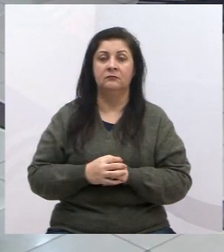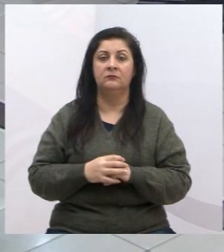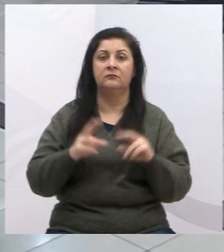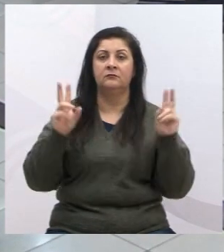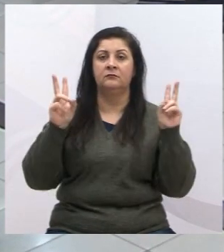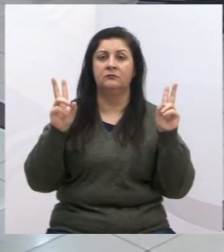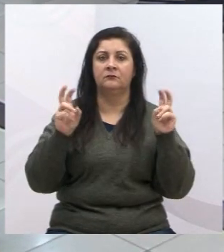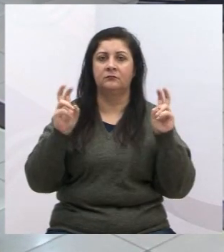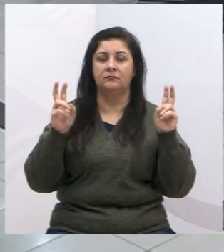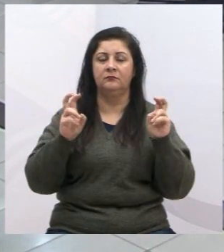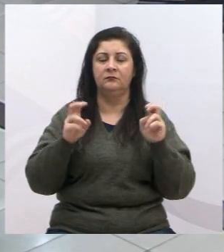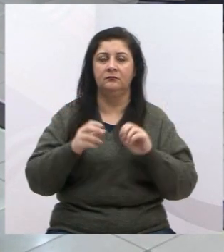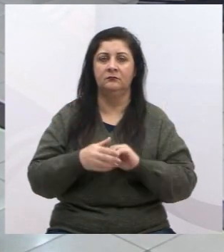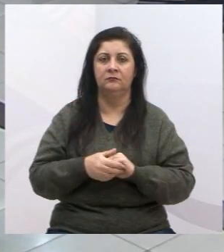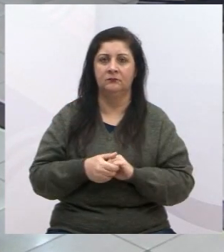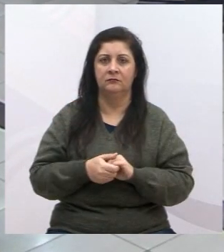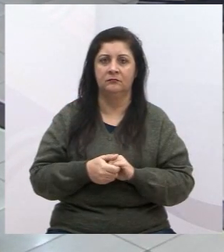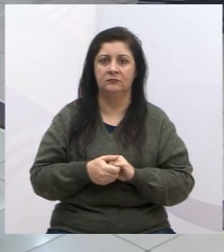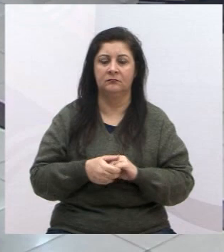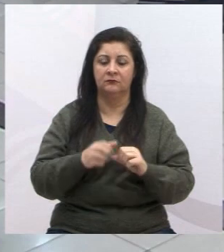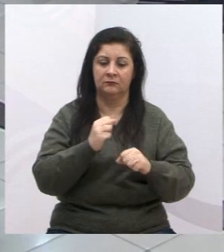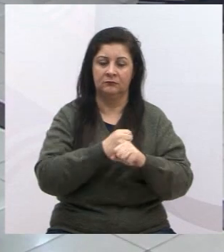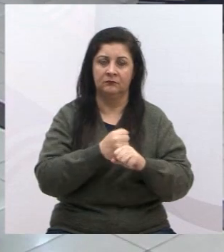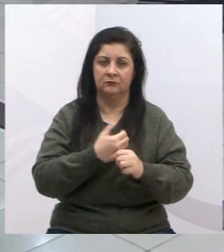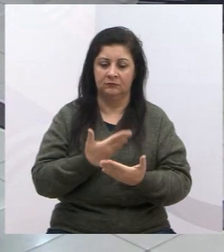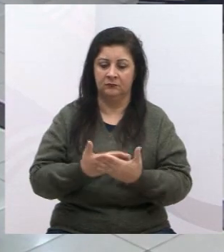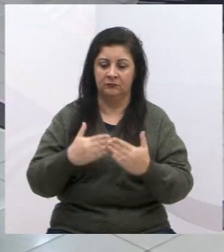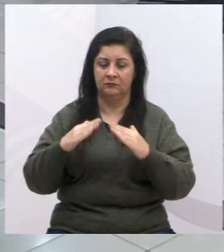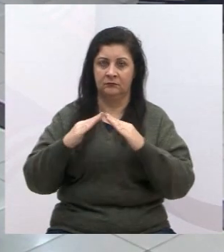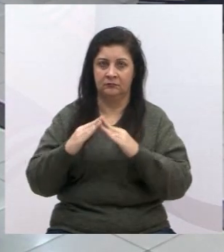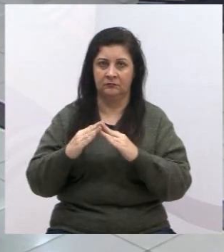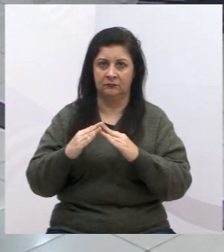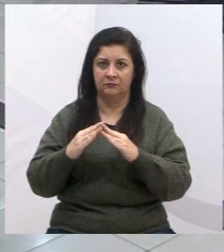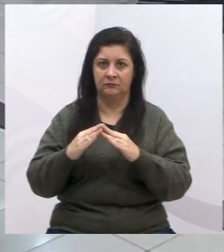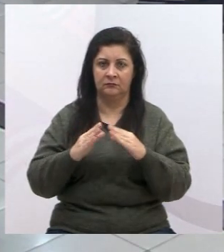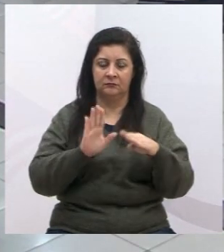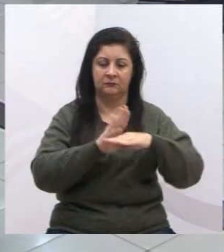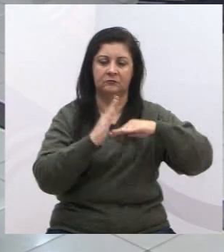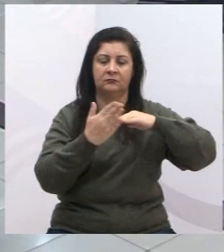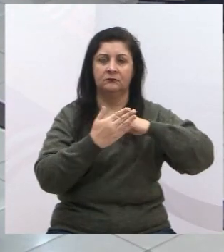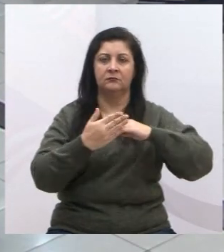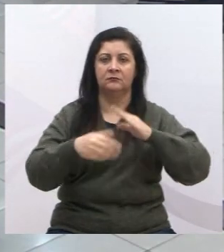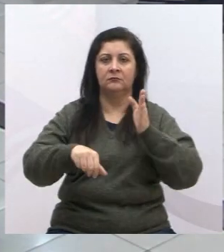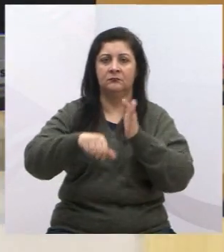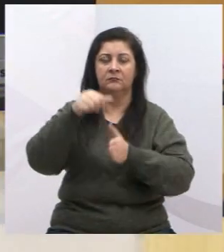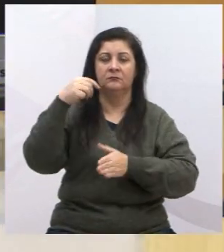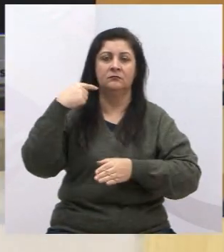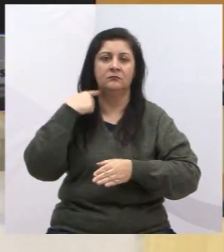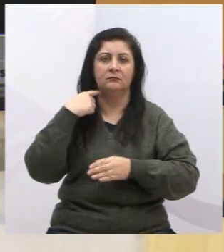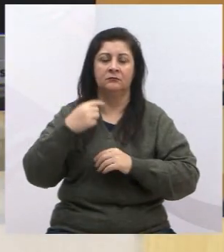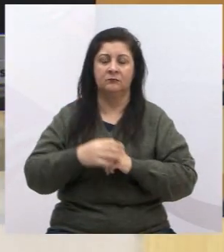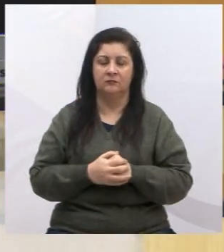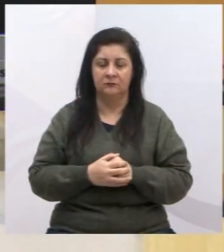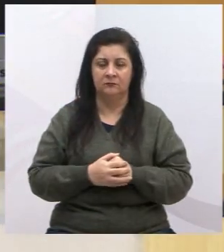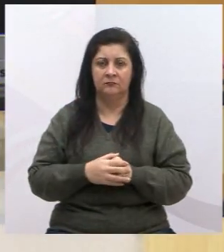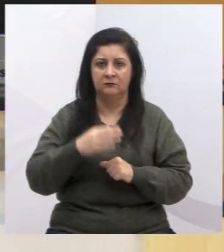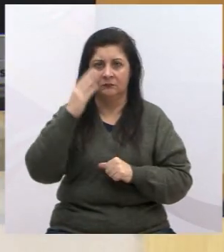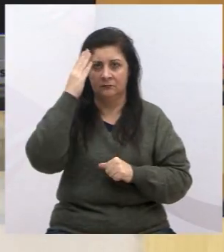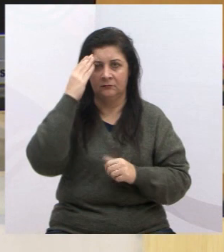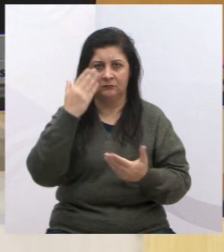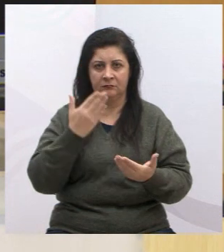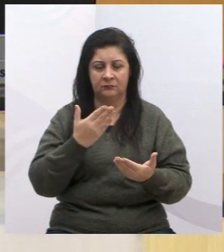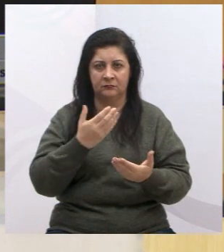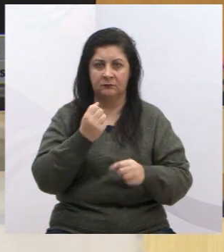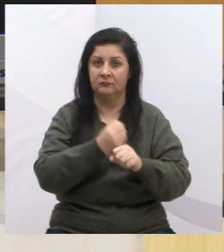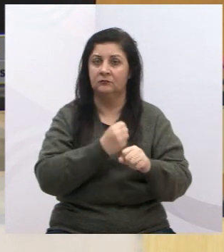Refere-se à construção de creche no conjunto 1º de maio. Considerando que a construção de uma creche no